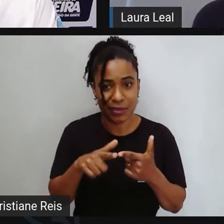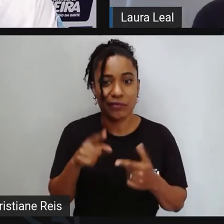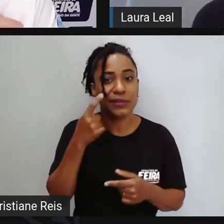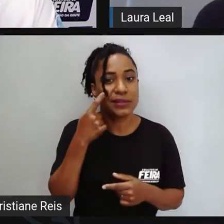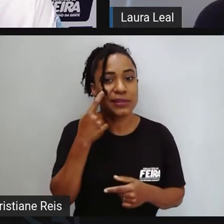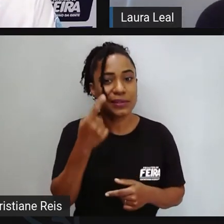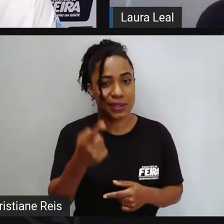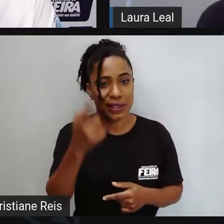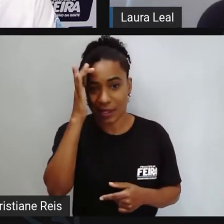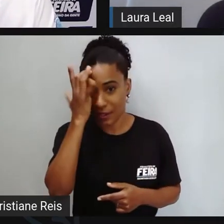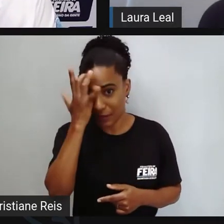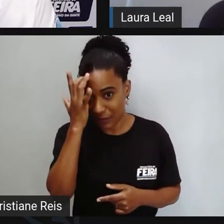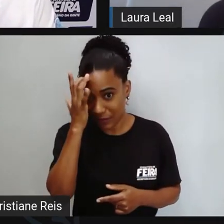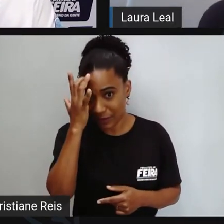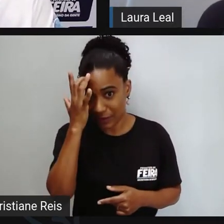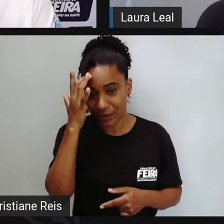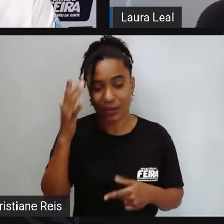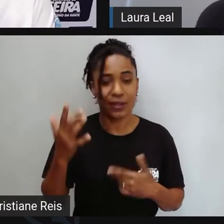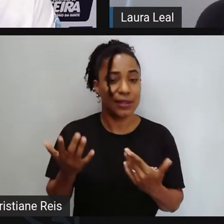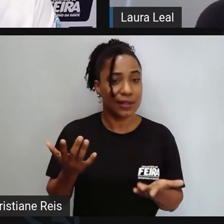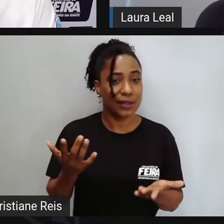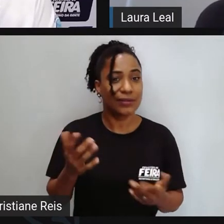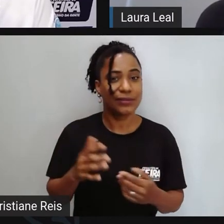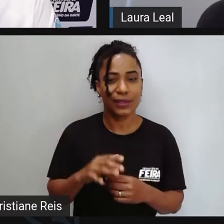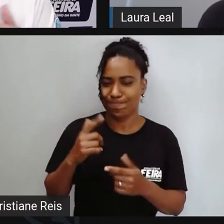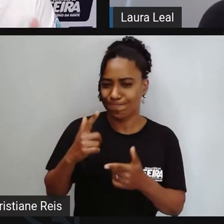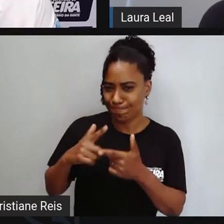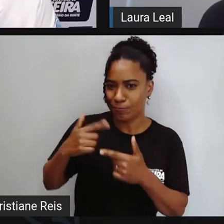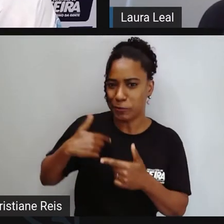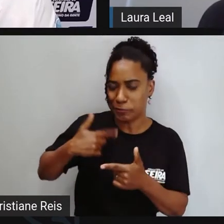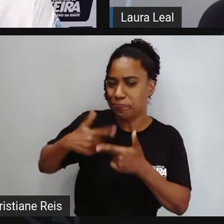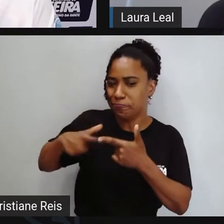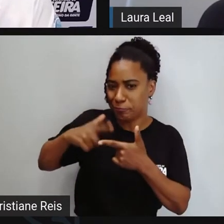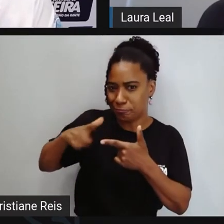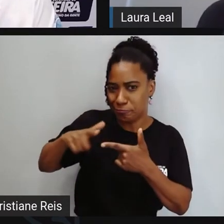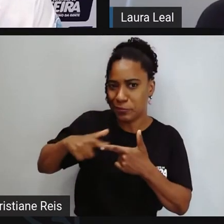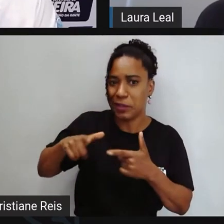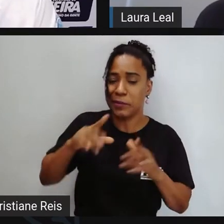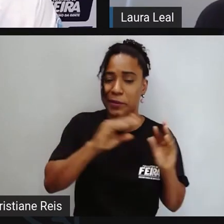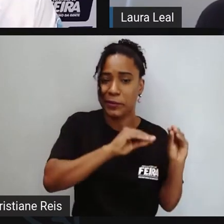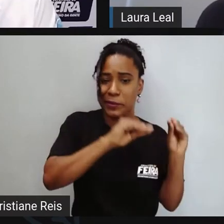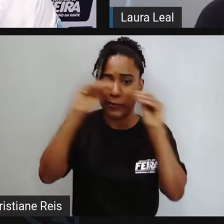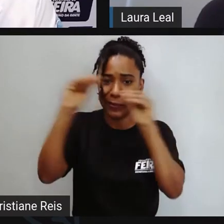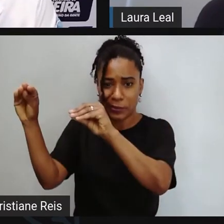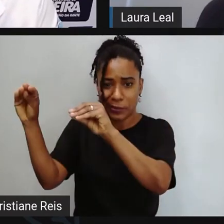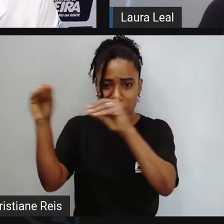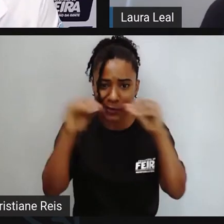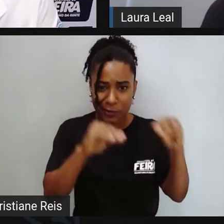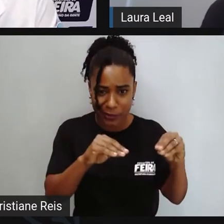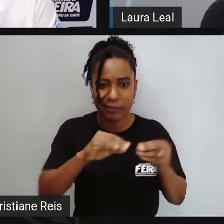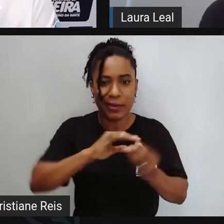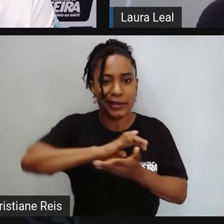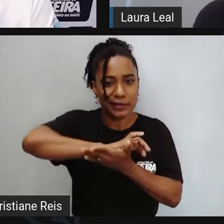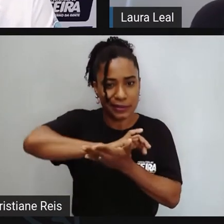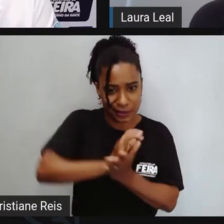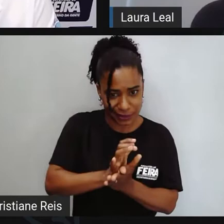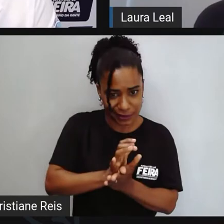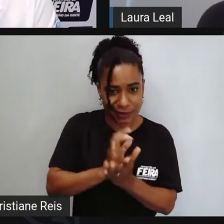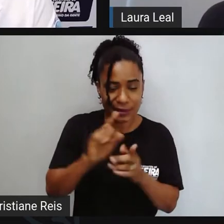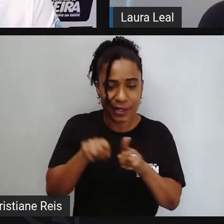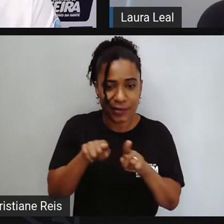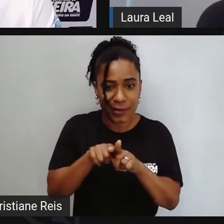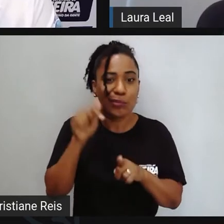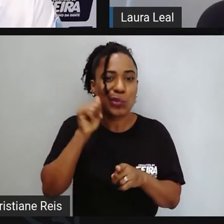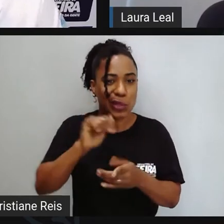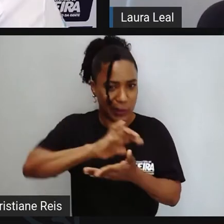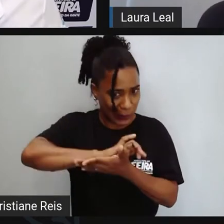sua trajetória, você enfrentou esses problemas de xenofobia e misoginia? Vou por partes, né? Vamos